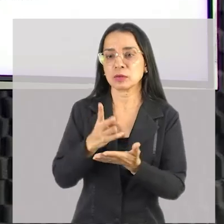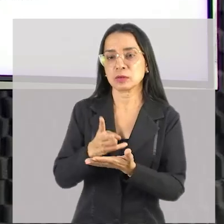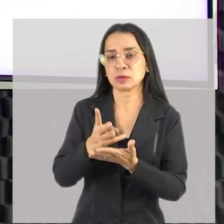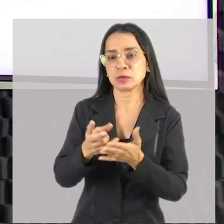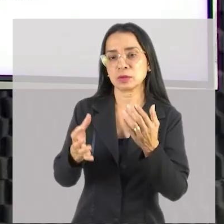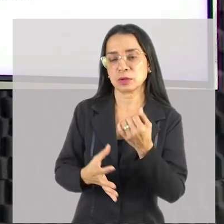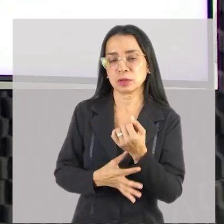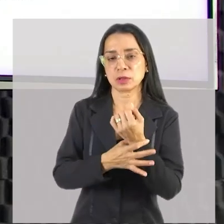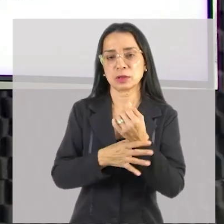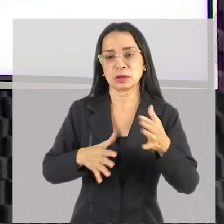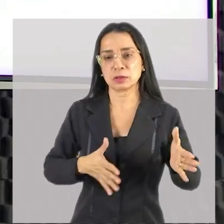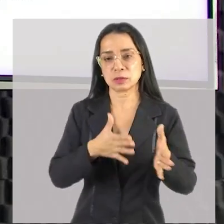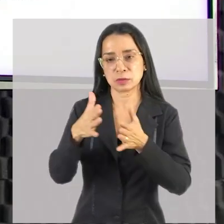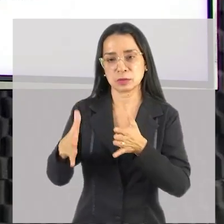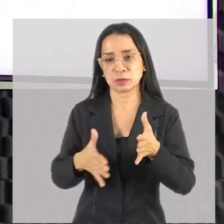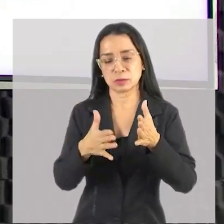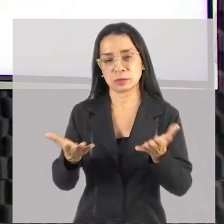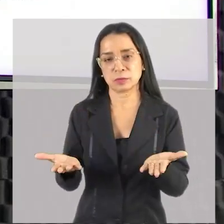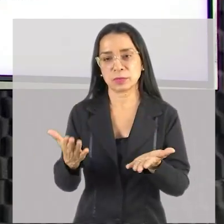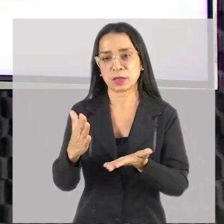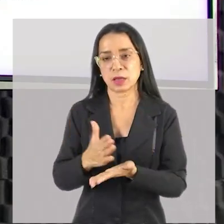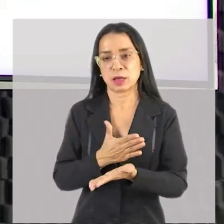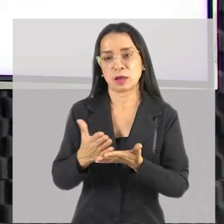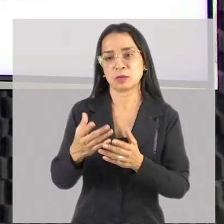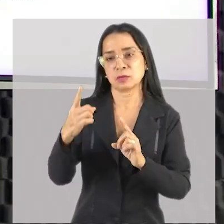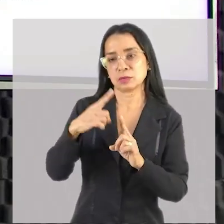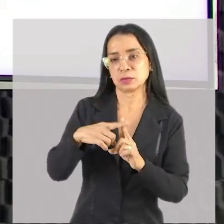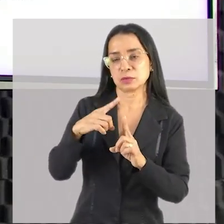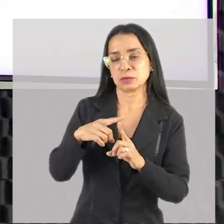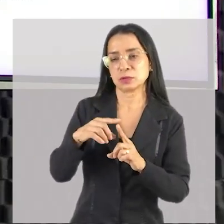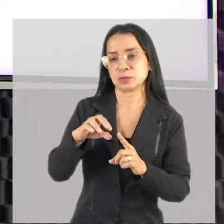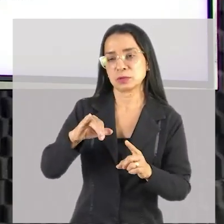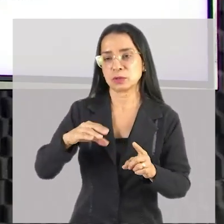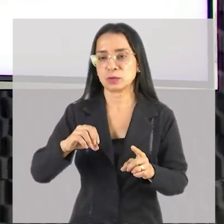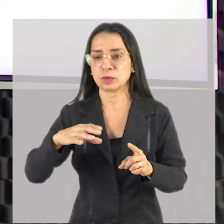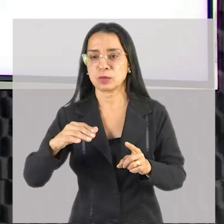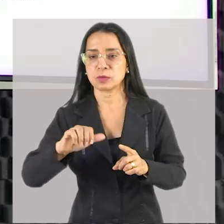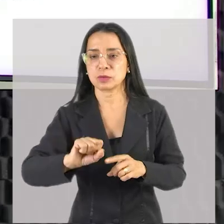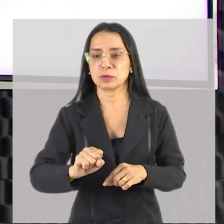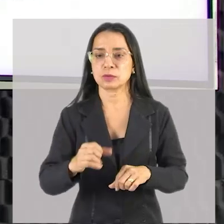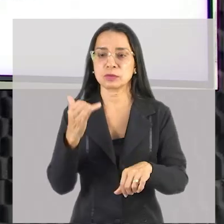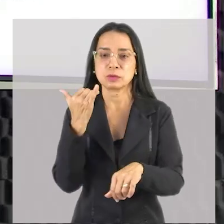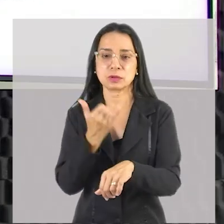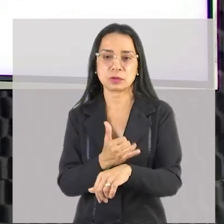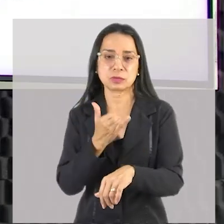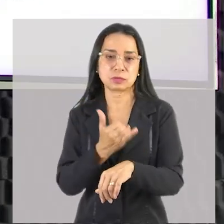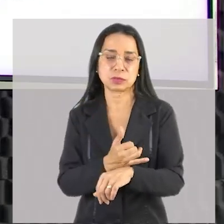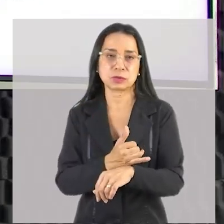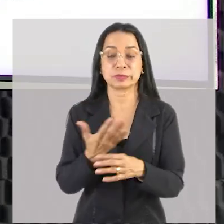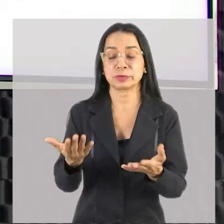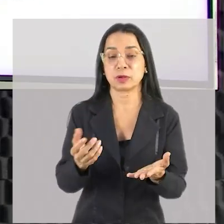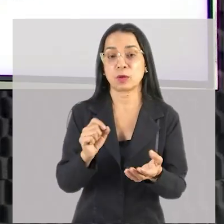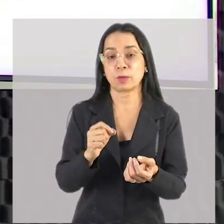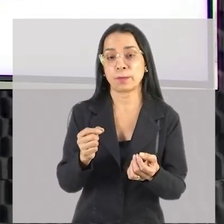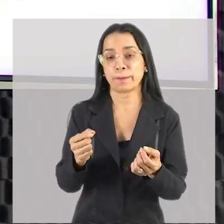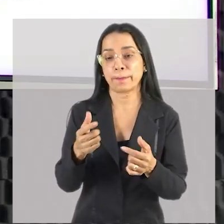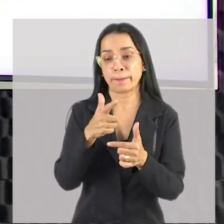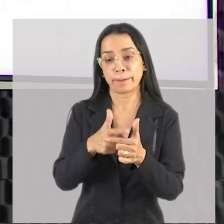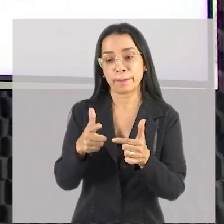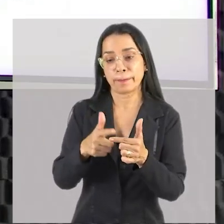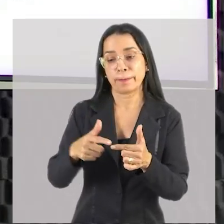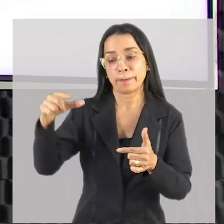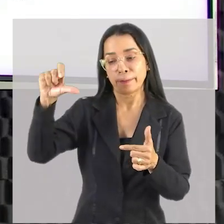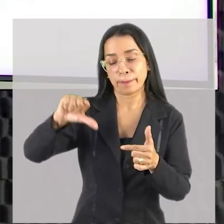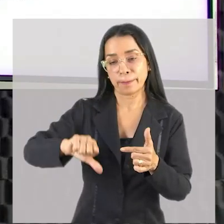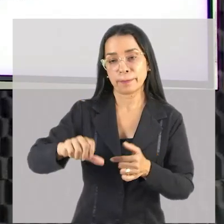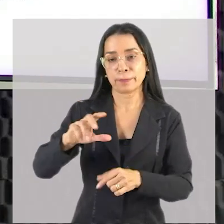Algumas espécies iônicas de alumínio são tóxicas, então isso aí já chama a tua atenção. Ele já disse para você que algumas espécies iônicas de alumínio são